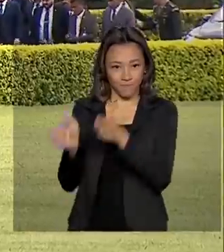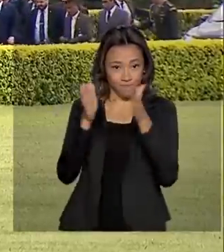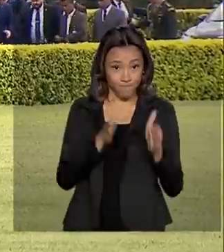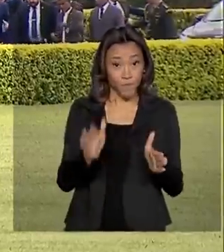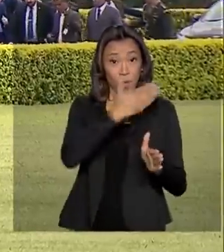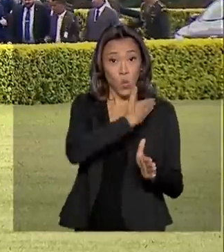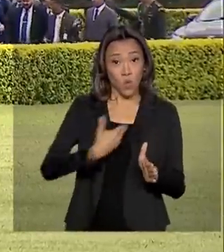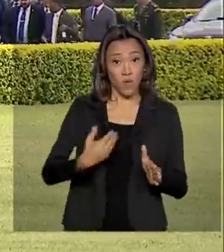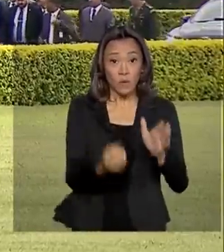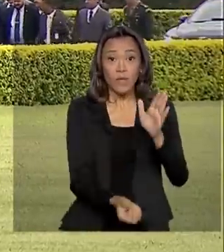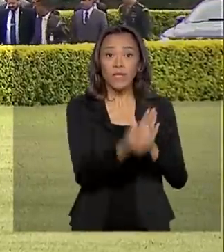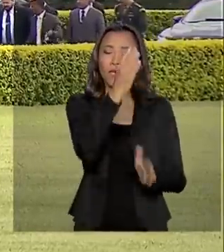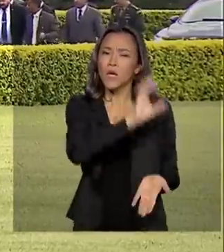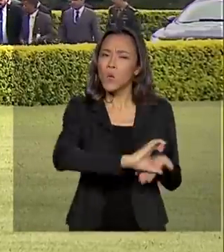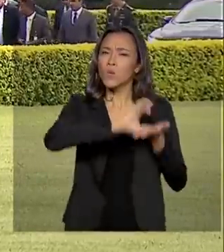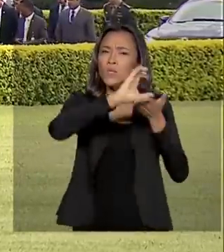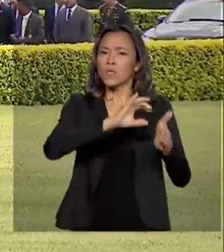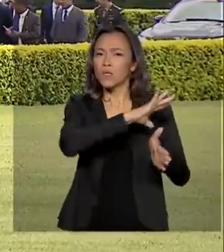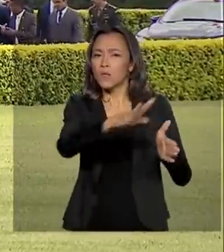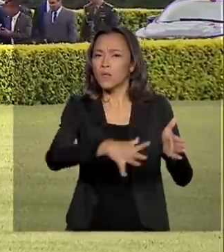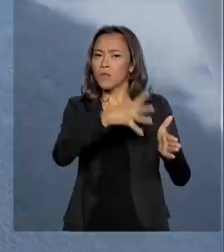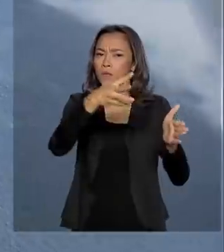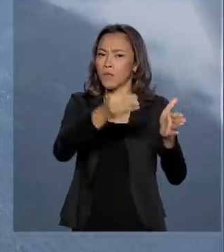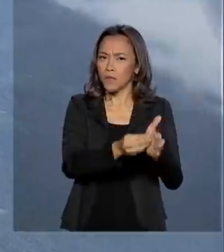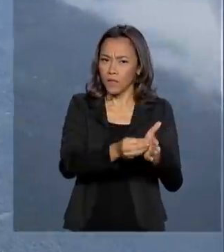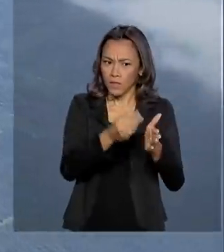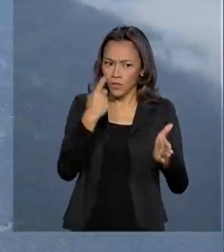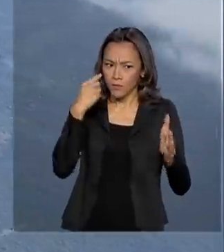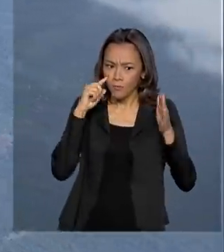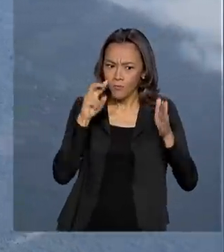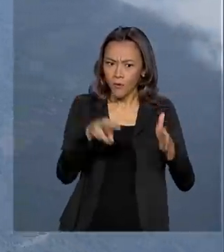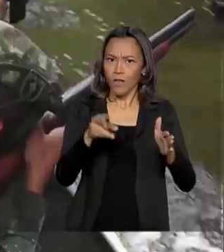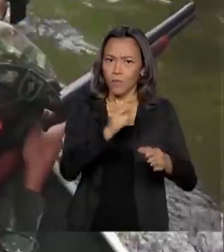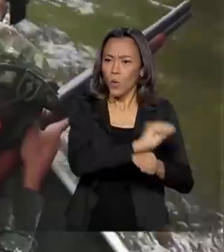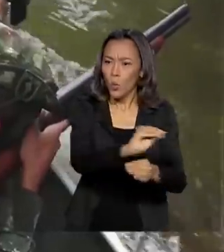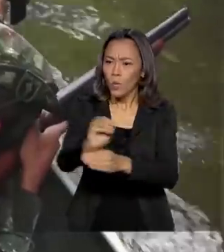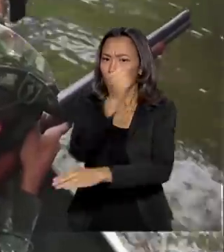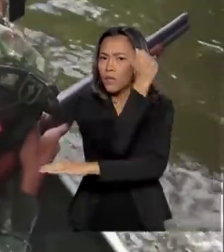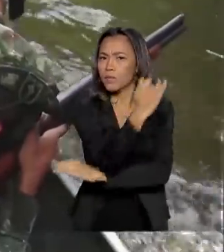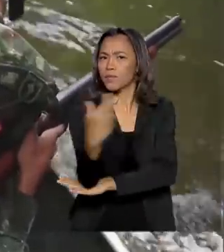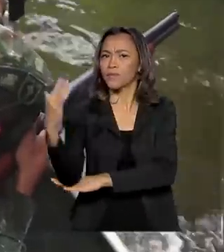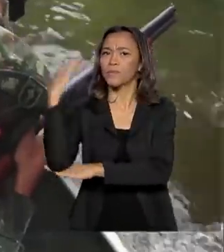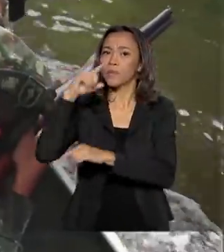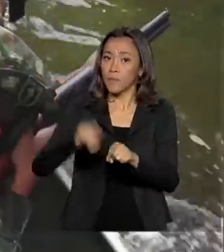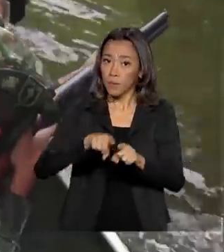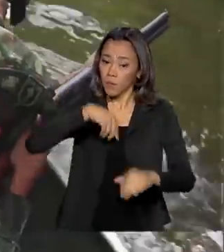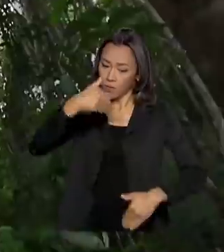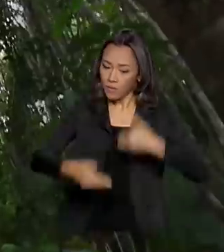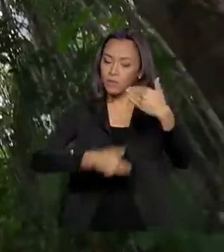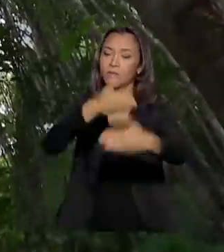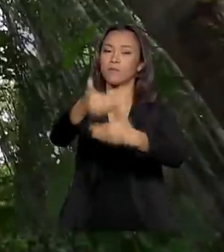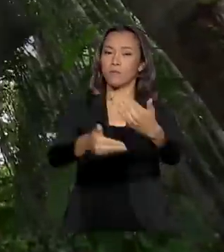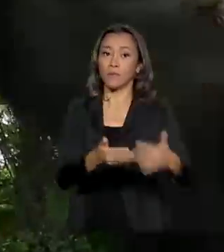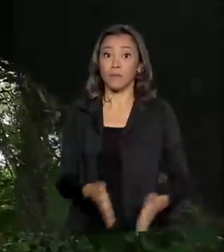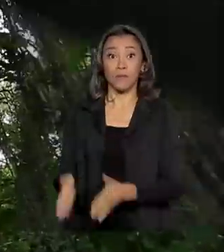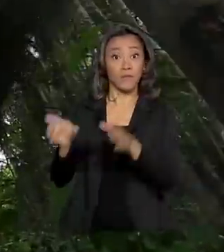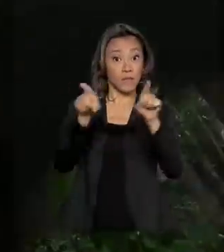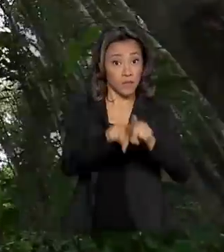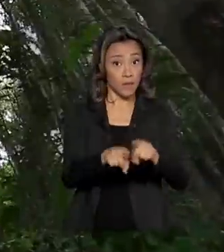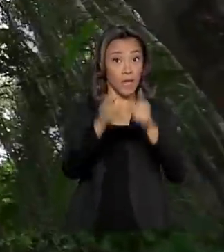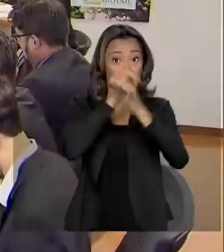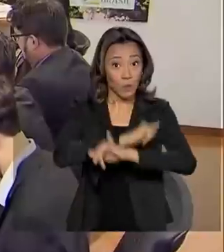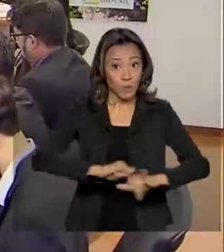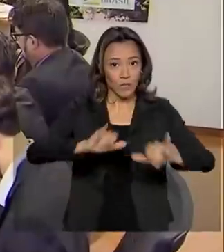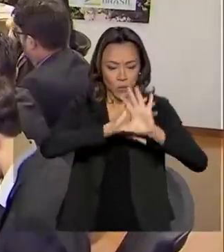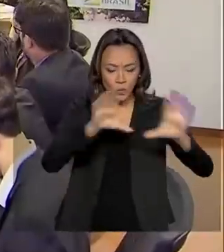governo cria conselho da amazônia de olho na preservação do meio ambiente com o desenvolvimento sustentável e anuncia também a